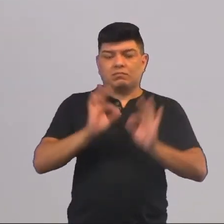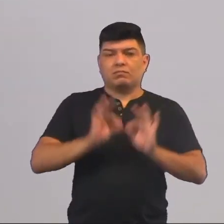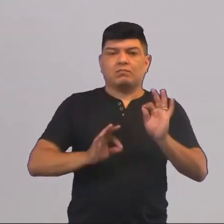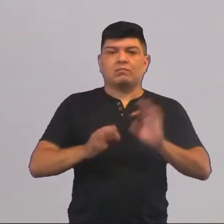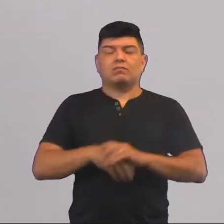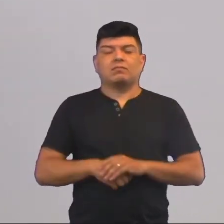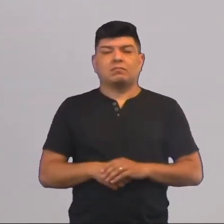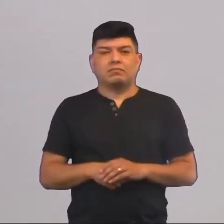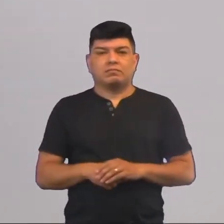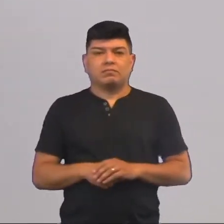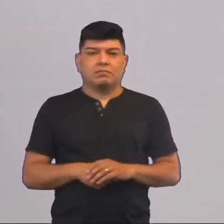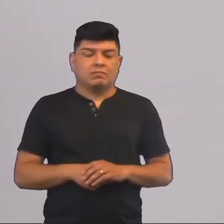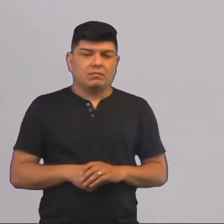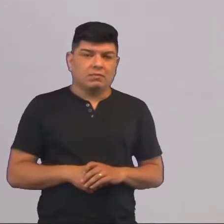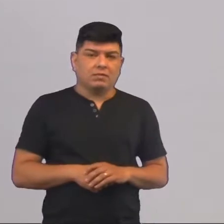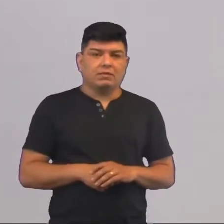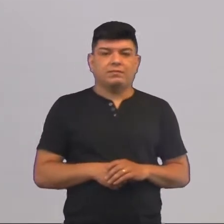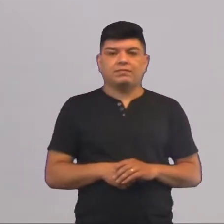organizados. Vamos lá?